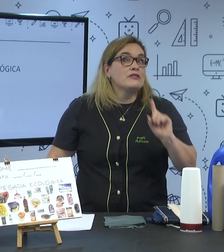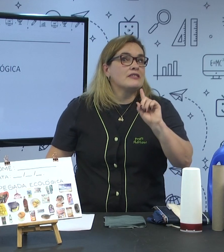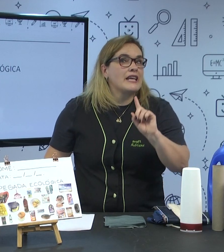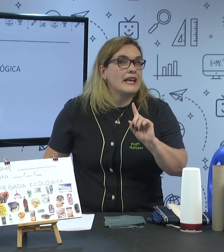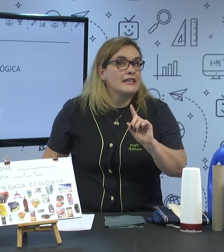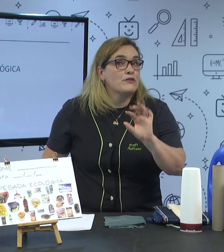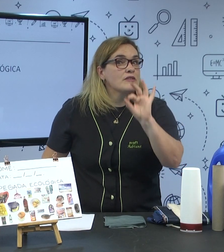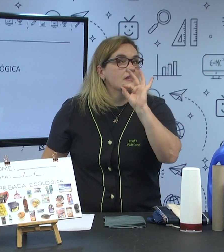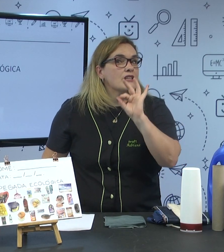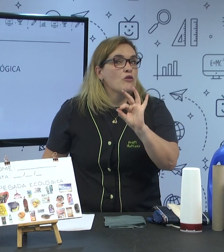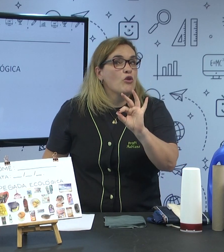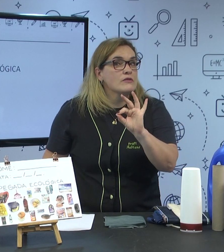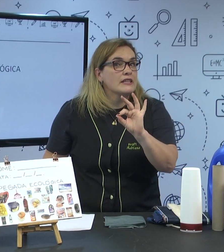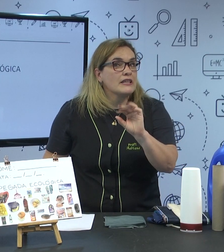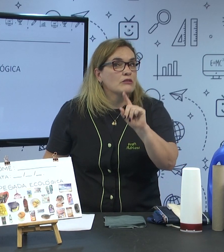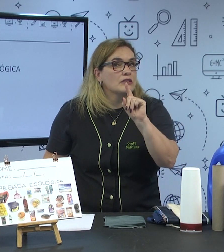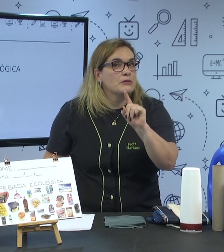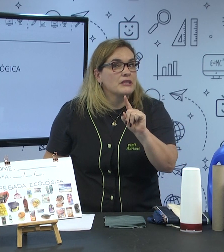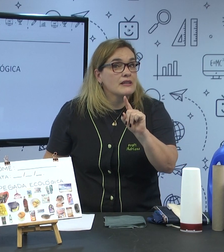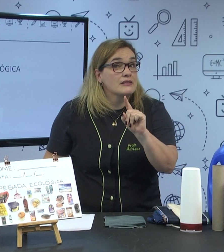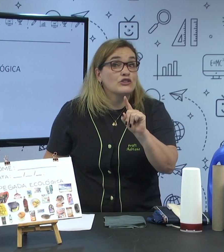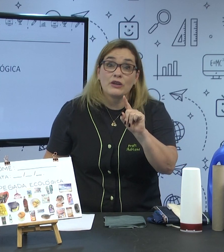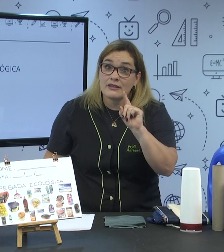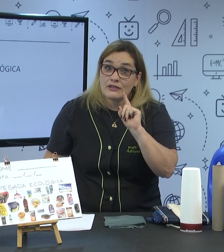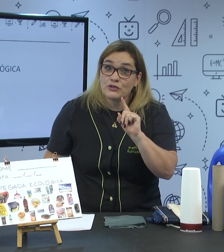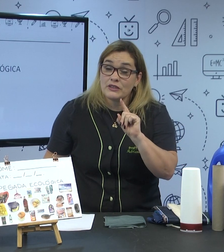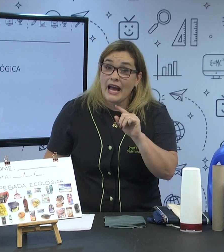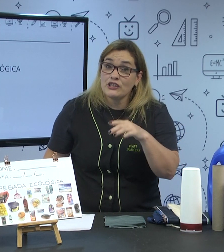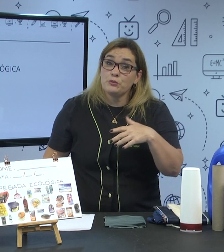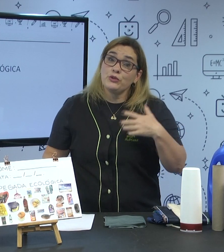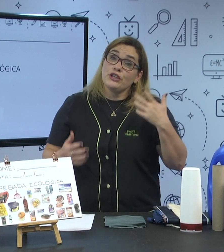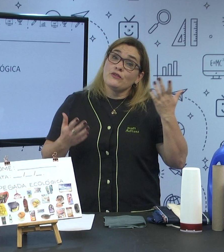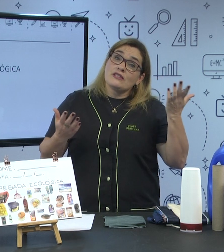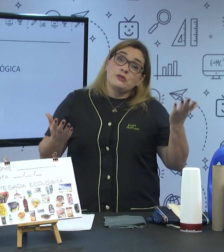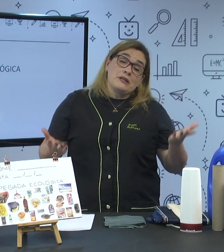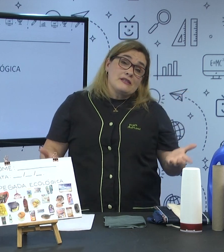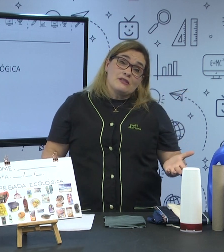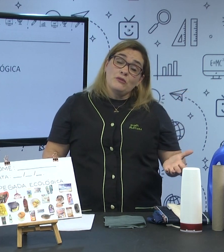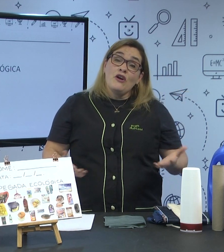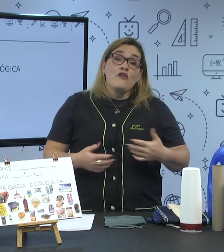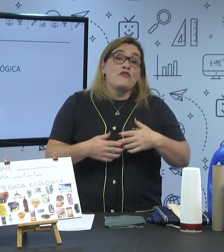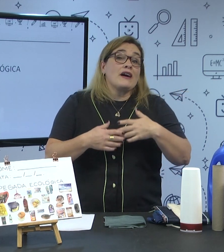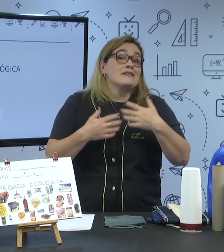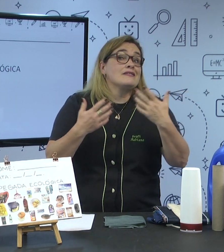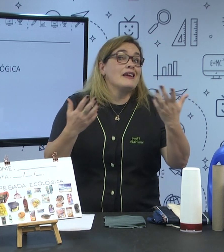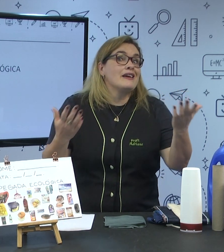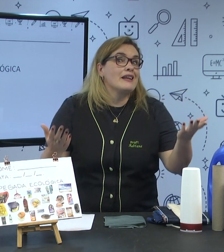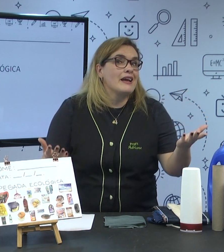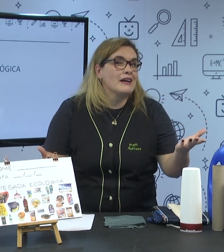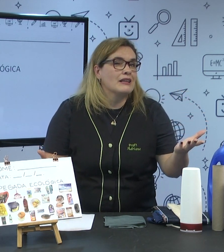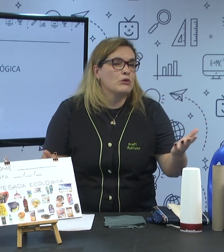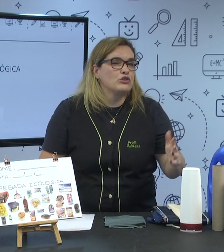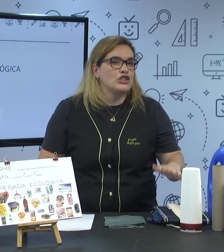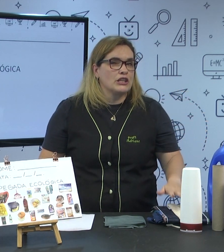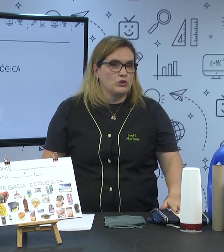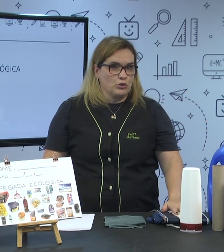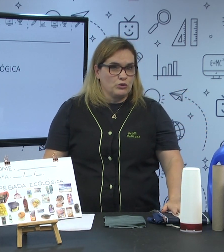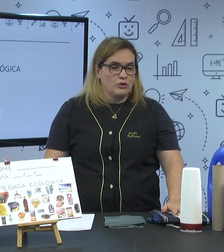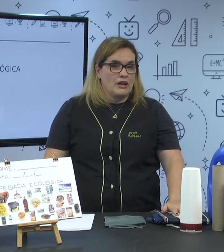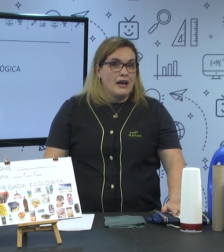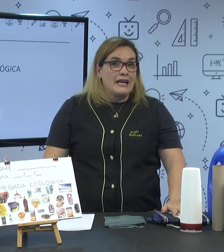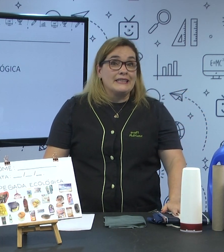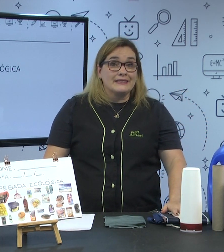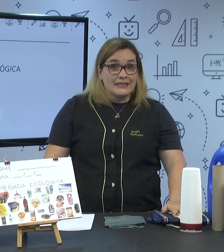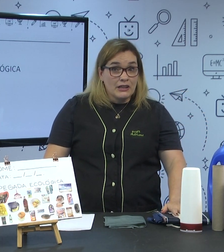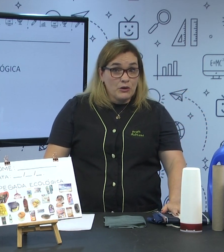Então, eu sei que vocês não conseguiram terminar essa atividade porque vocês precisam fazer ela o dia